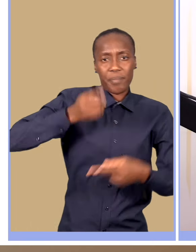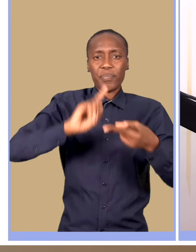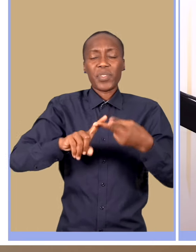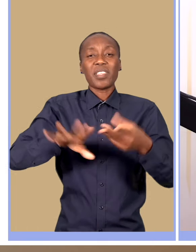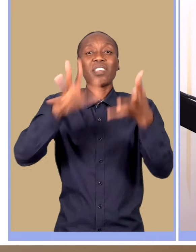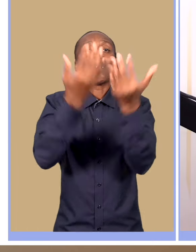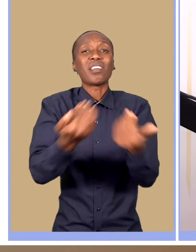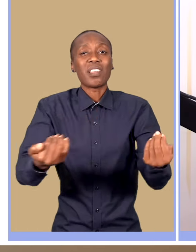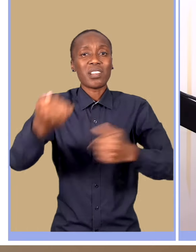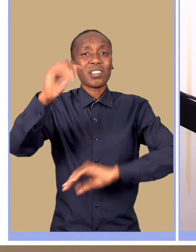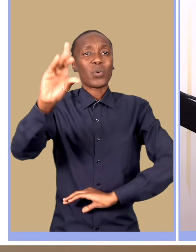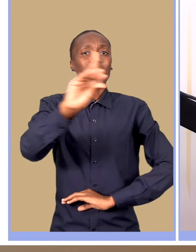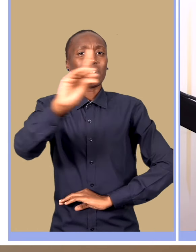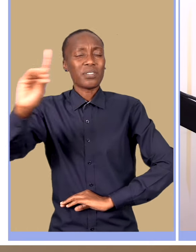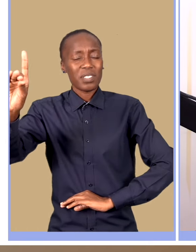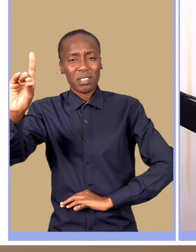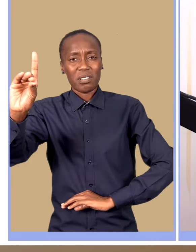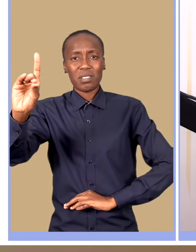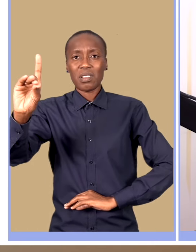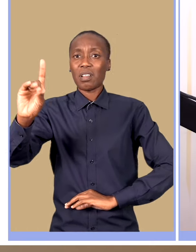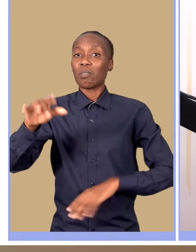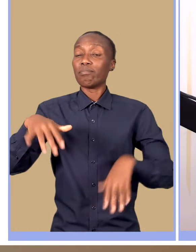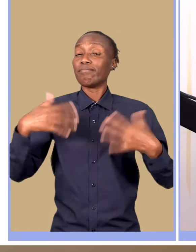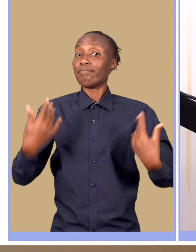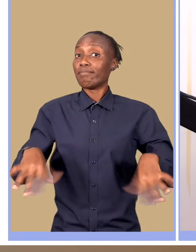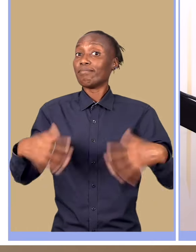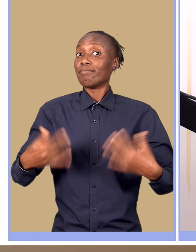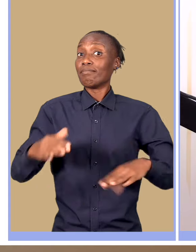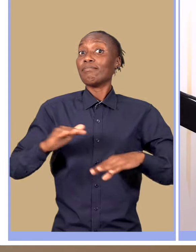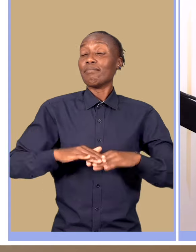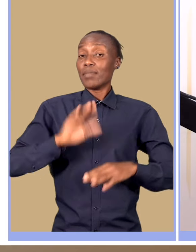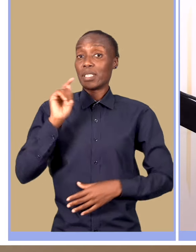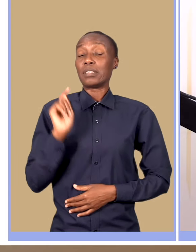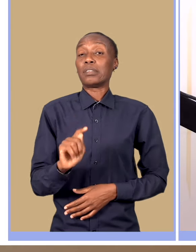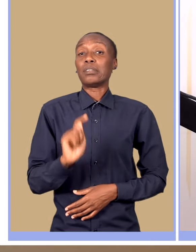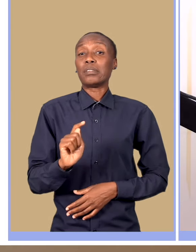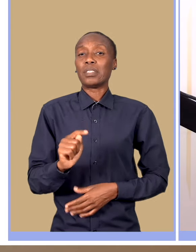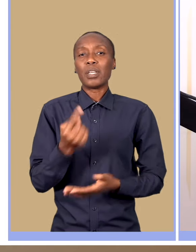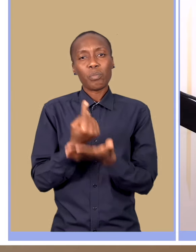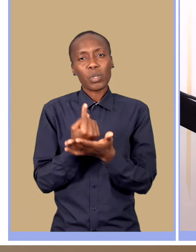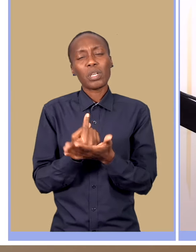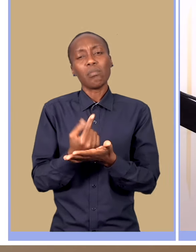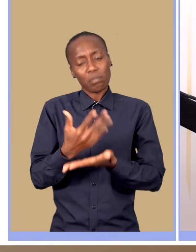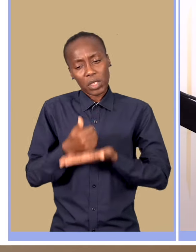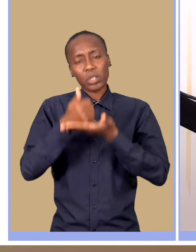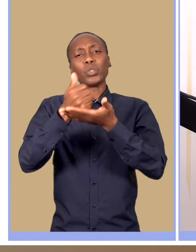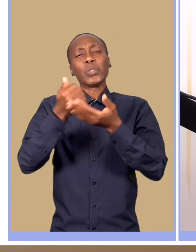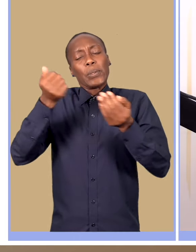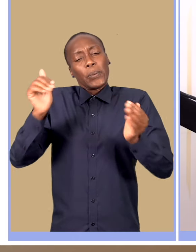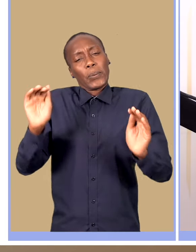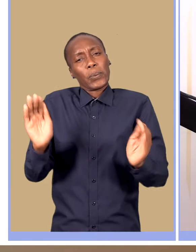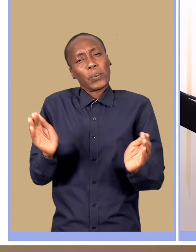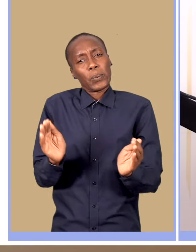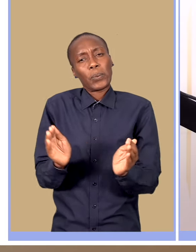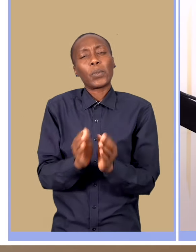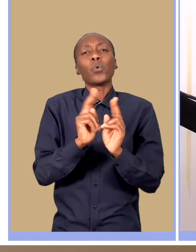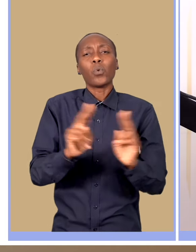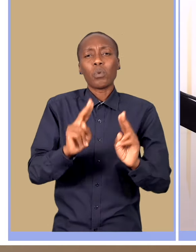crianças, deficientes. Então é esta dupla afetação que pode ser minimizada e tem que ser fruto de